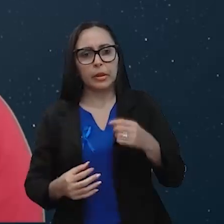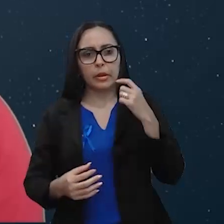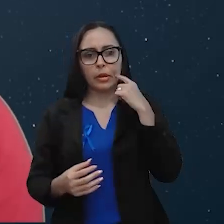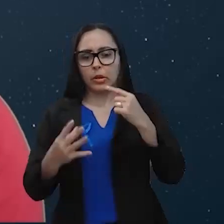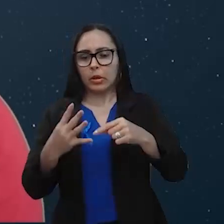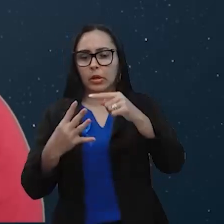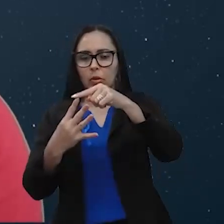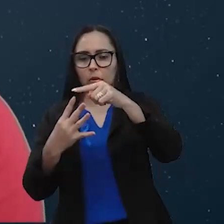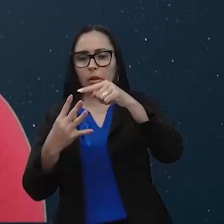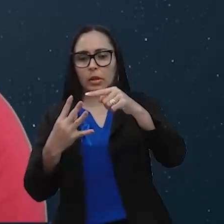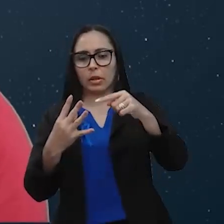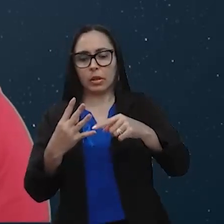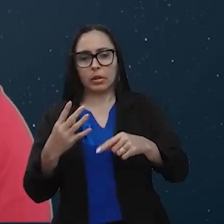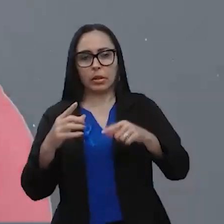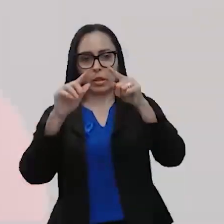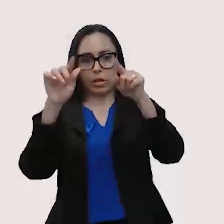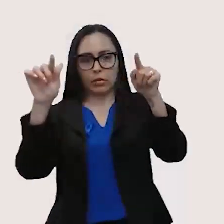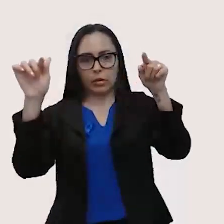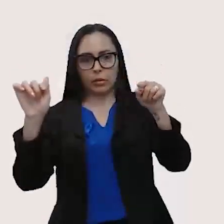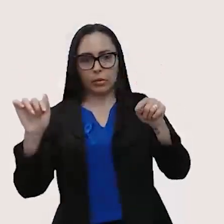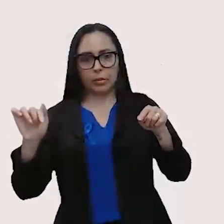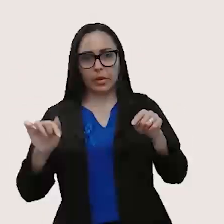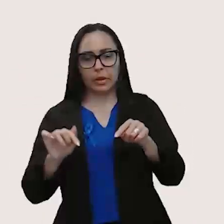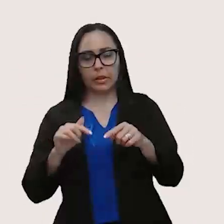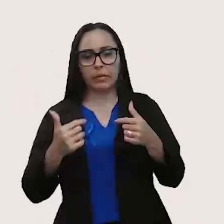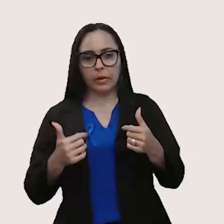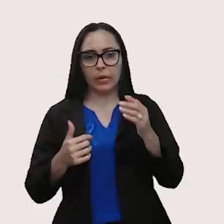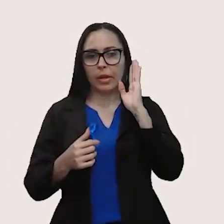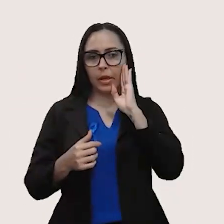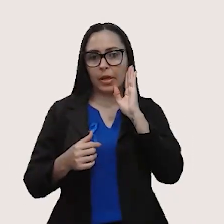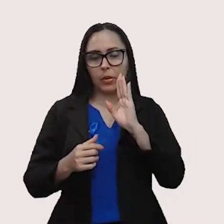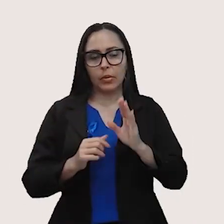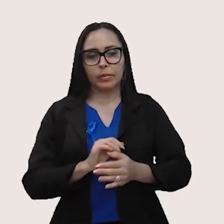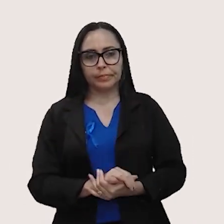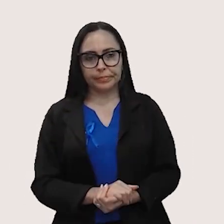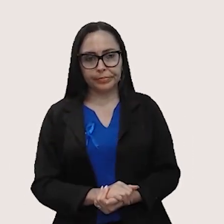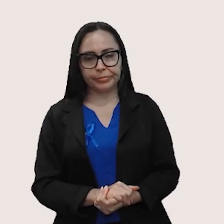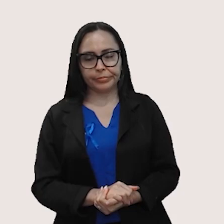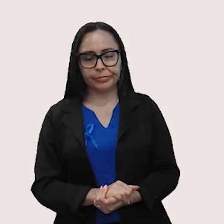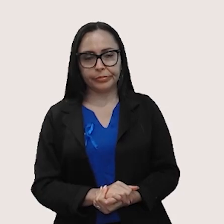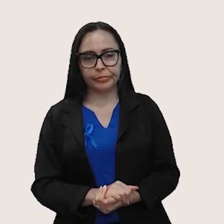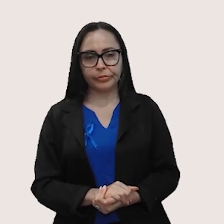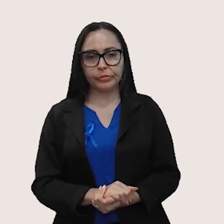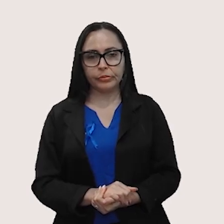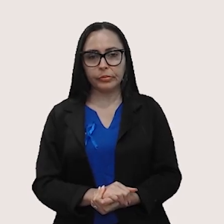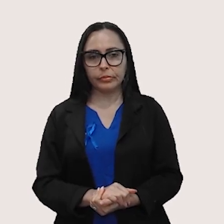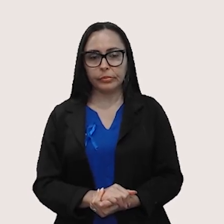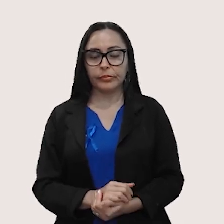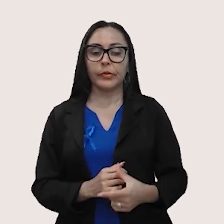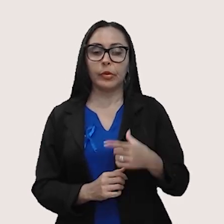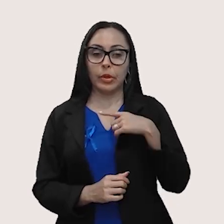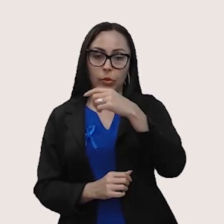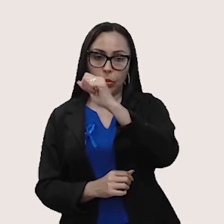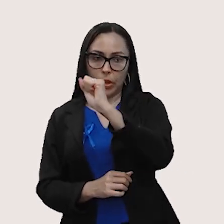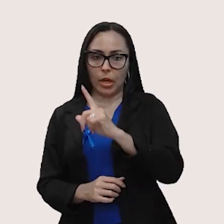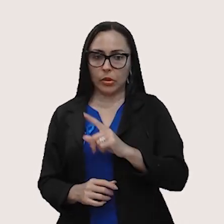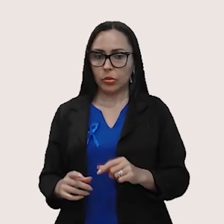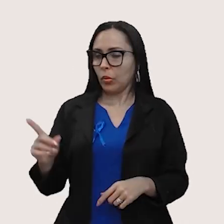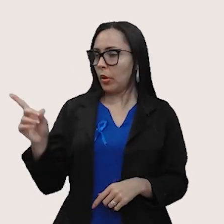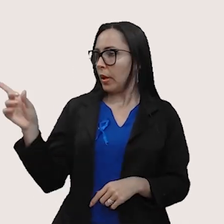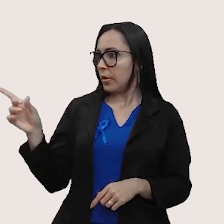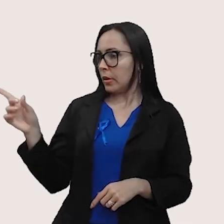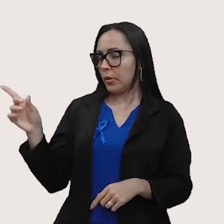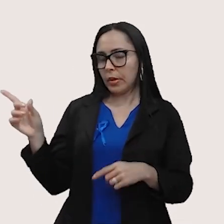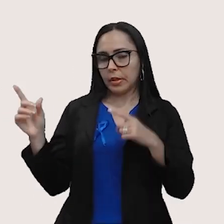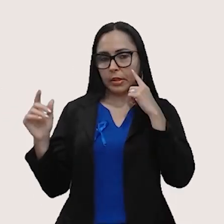lados com a mesma medida. Vem para a tela geral comigo, Robertão. Aí eu tenho aqui em azul um quadrado, para definir que